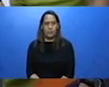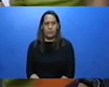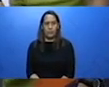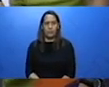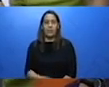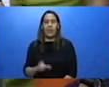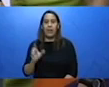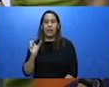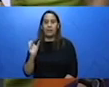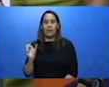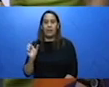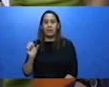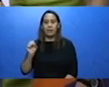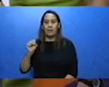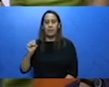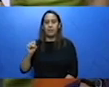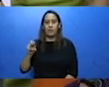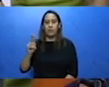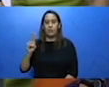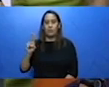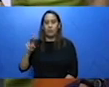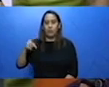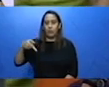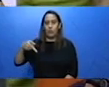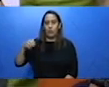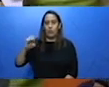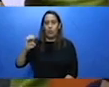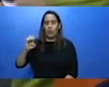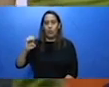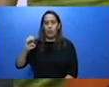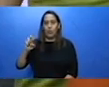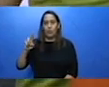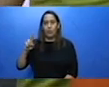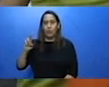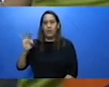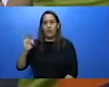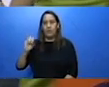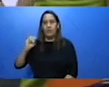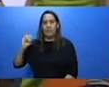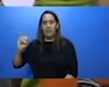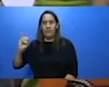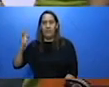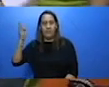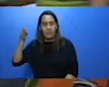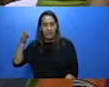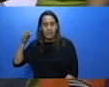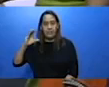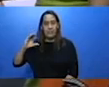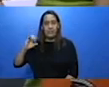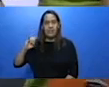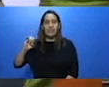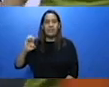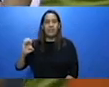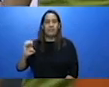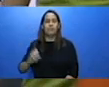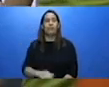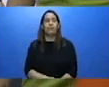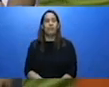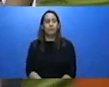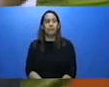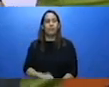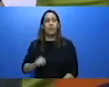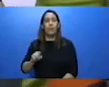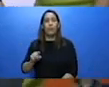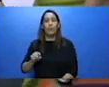Super, olha o R aqui, acento agudo no I. Terminou, ponto